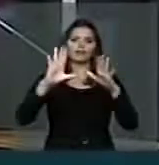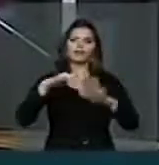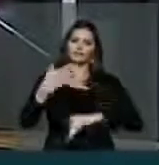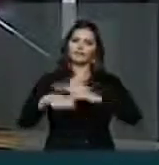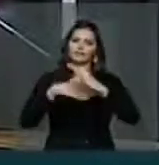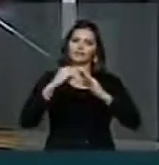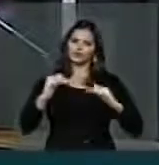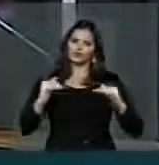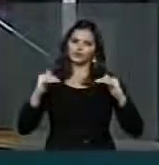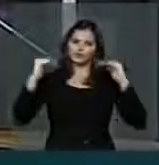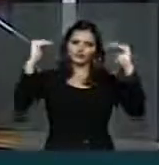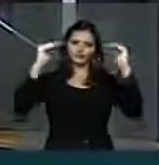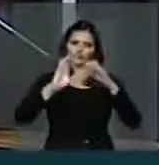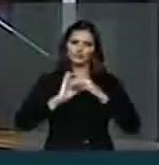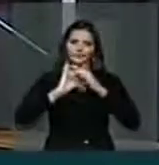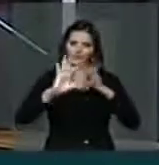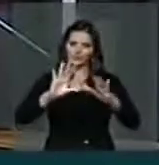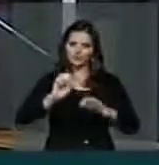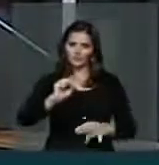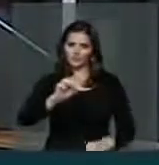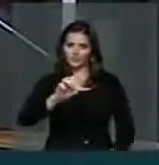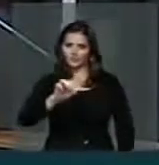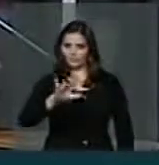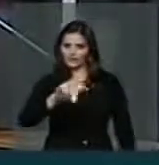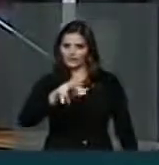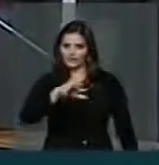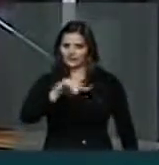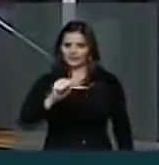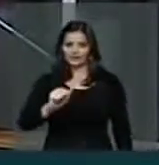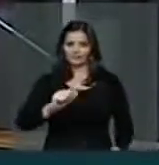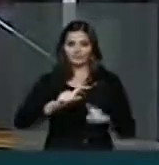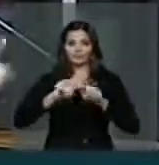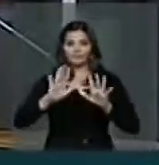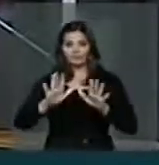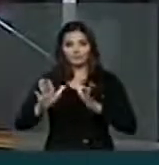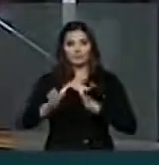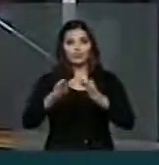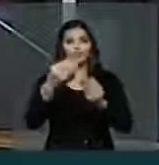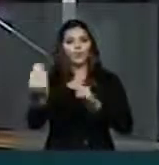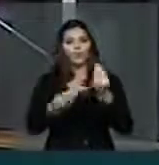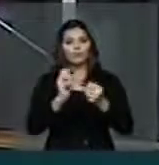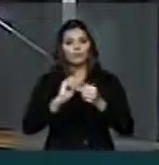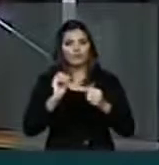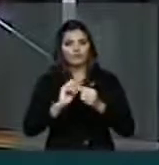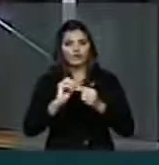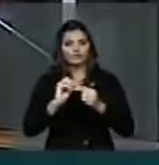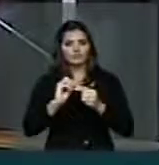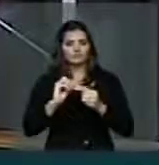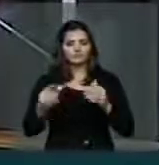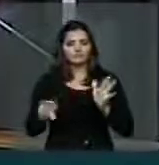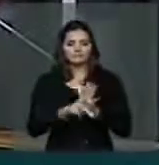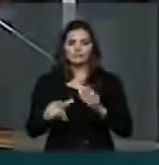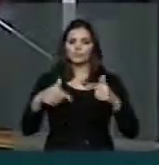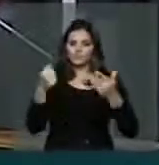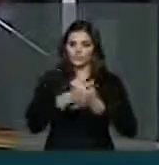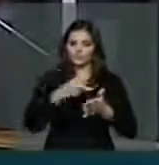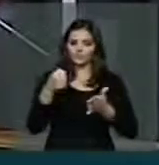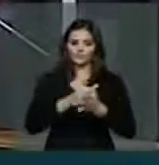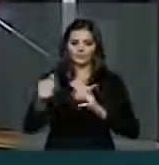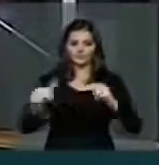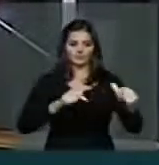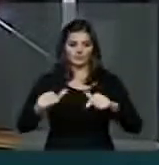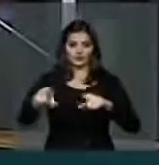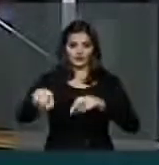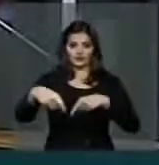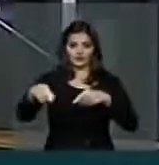sua soberania. E esses caminhos foram semeados com a semente de luta que os trabalhadores